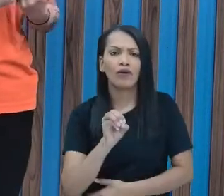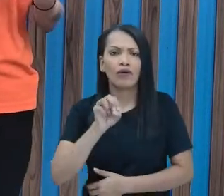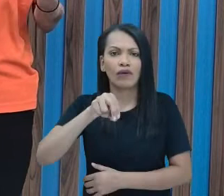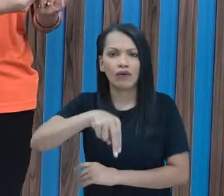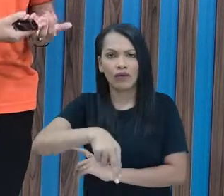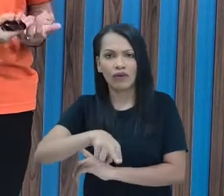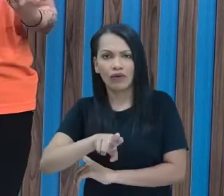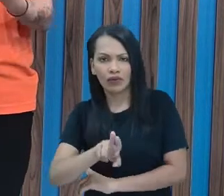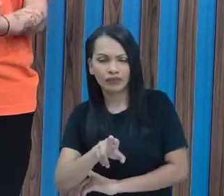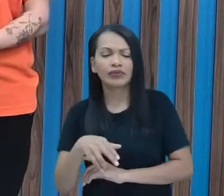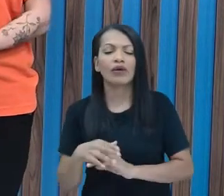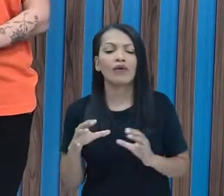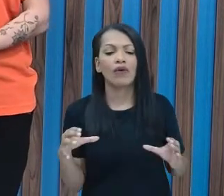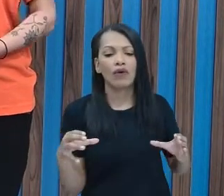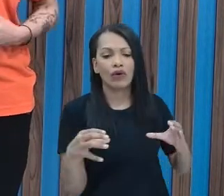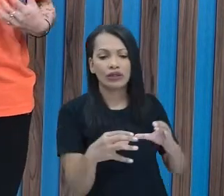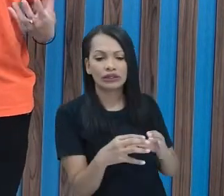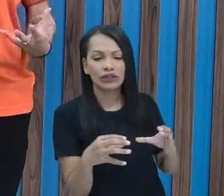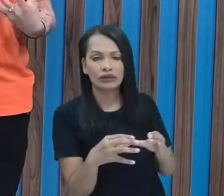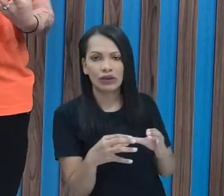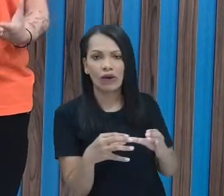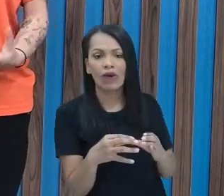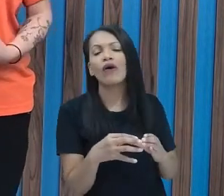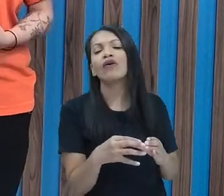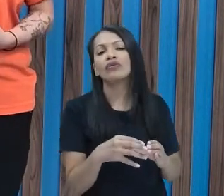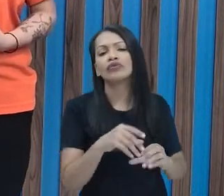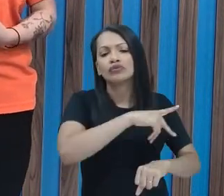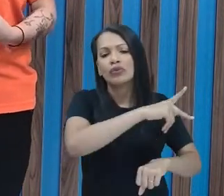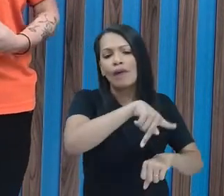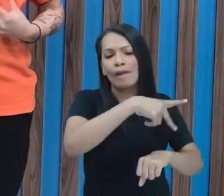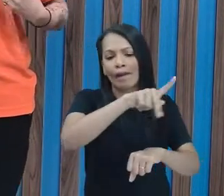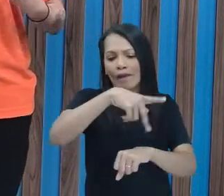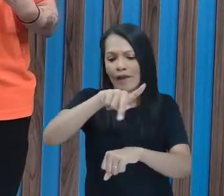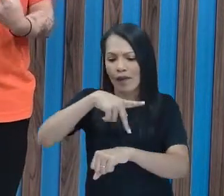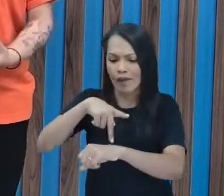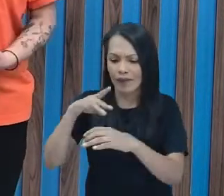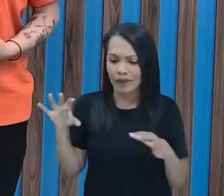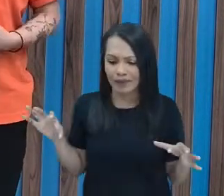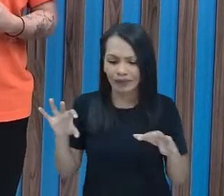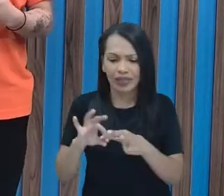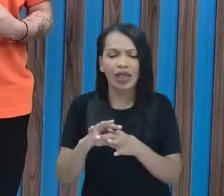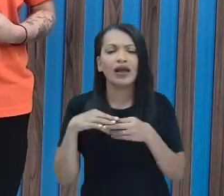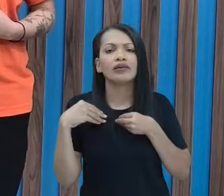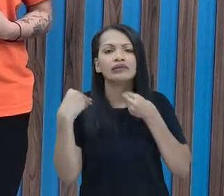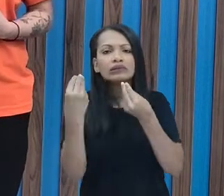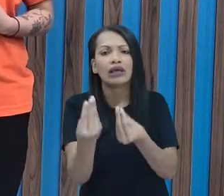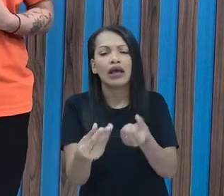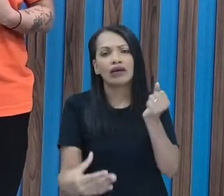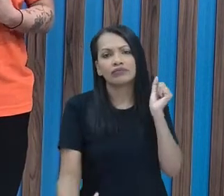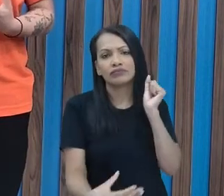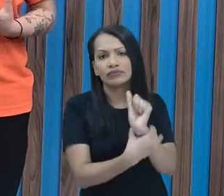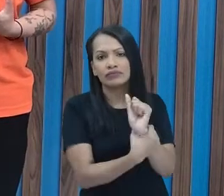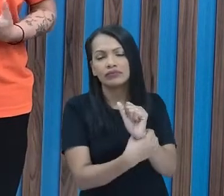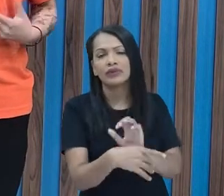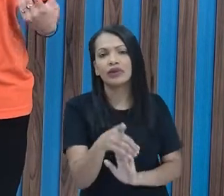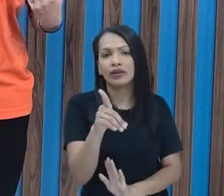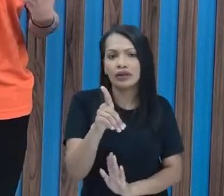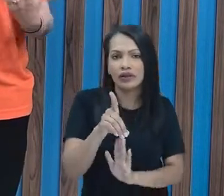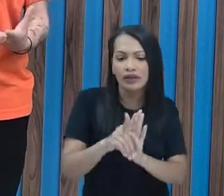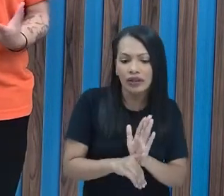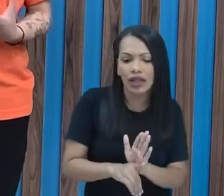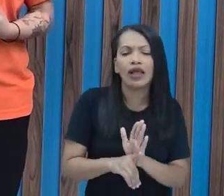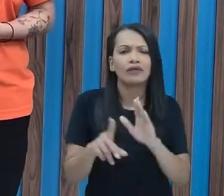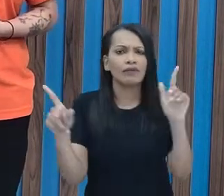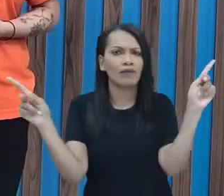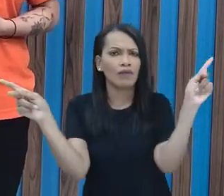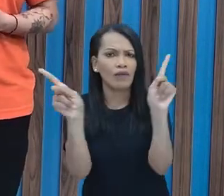falei, né, a Organização das Nações Unidas, para que trouxessem, né, direitos, para que trouxessem uma